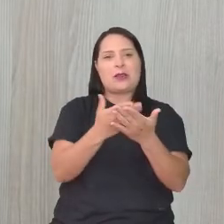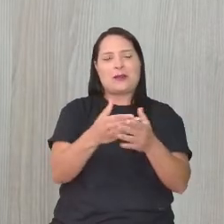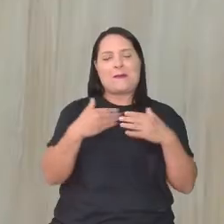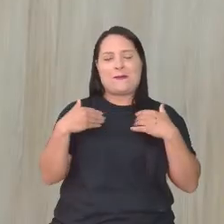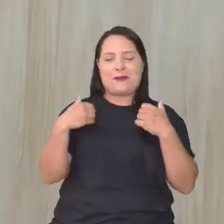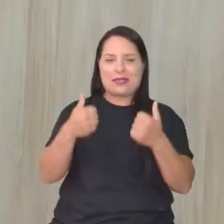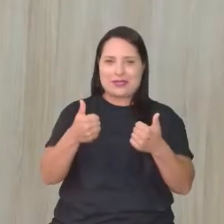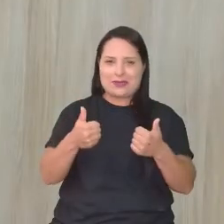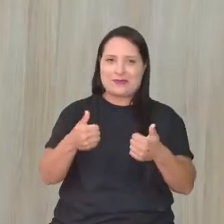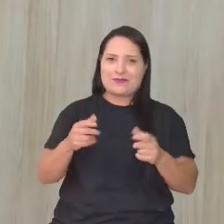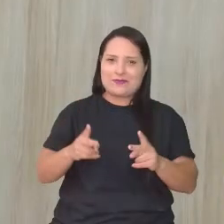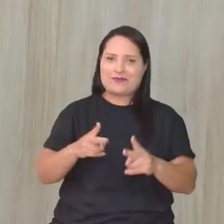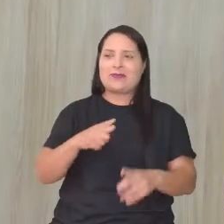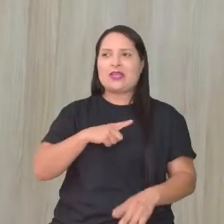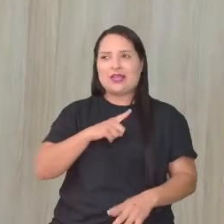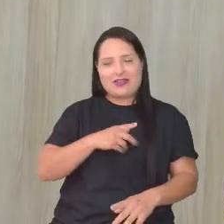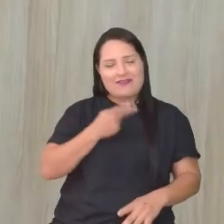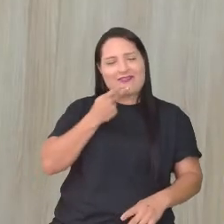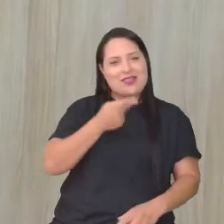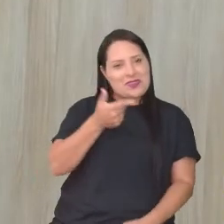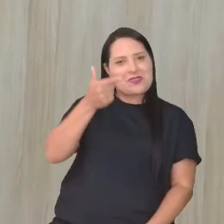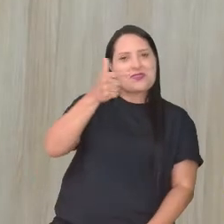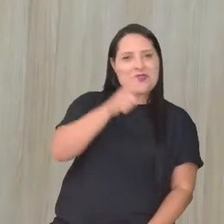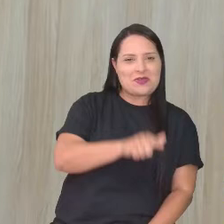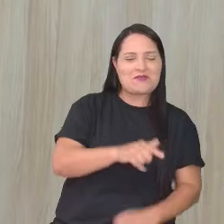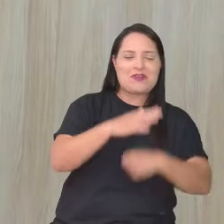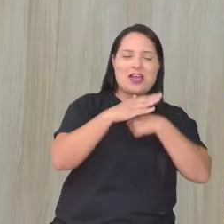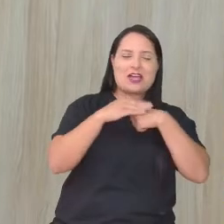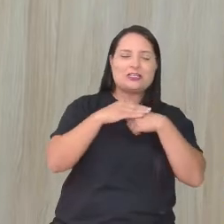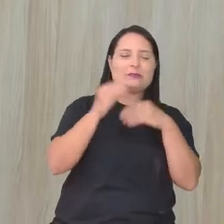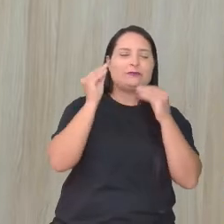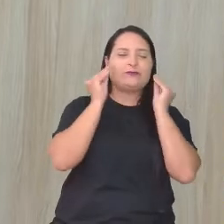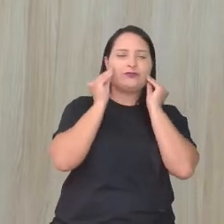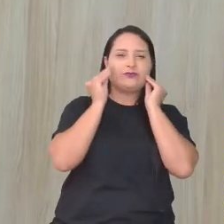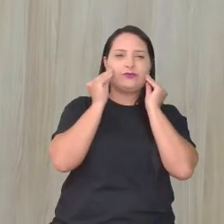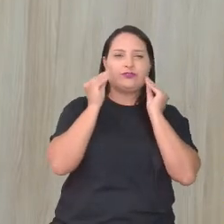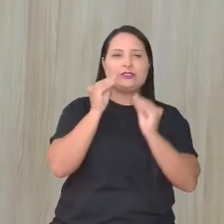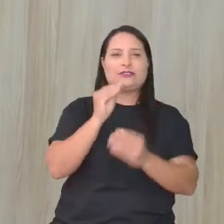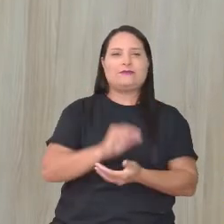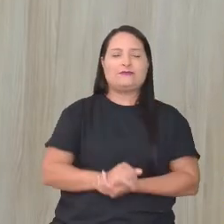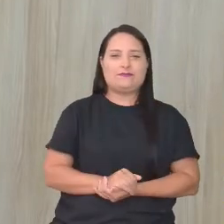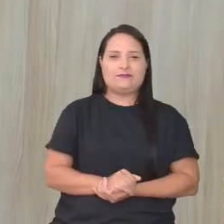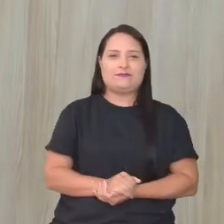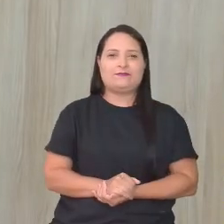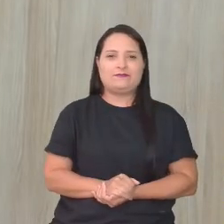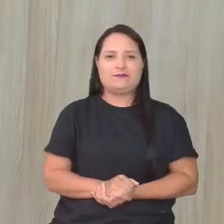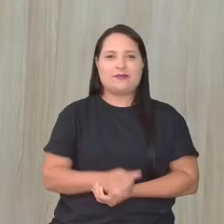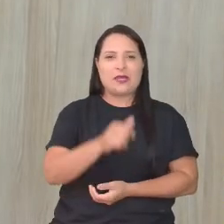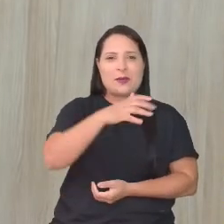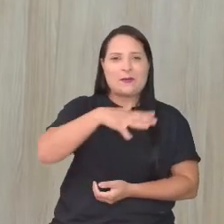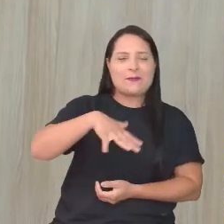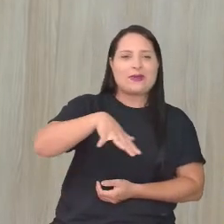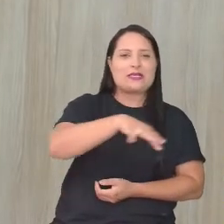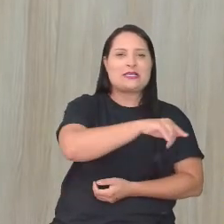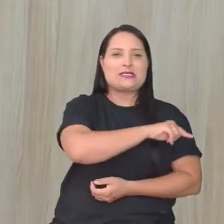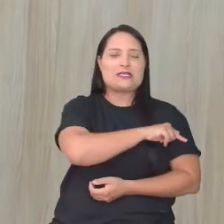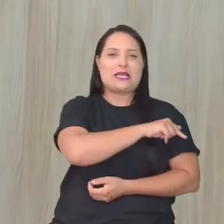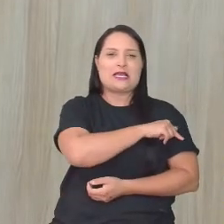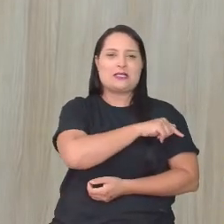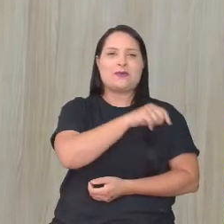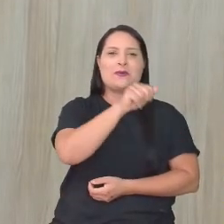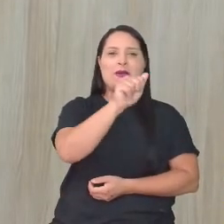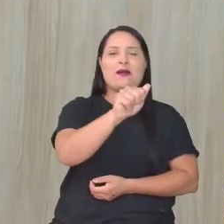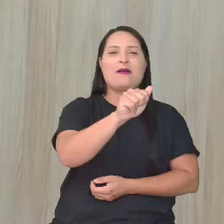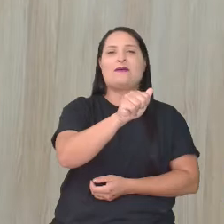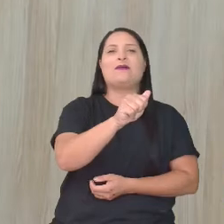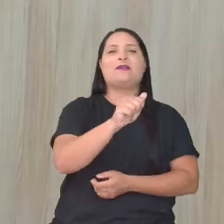eu reforço, reitero aqui também o carinho, mando um beijo bem grande para o pessoal aí do sétimo ano A,